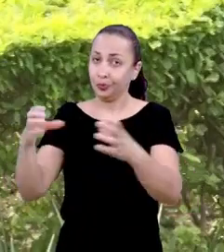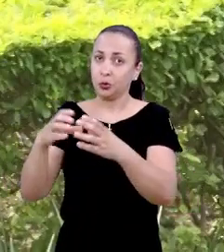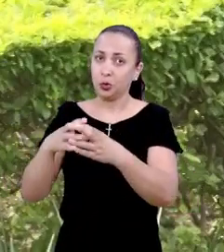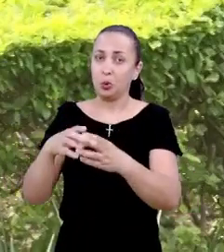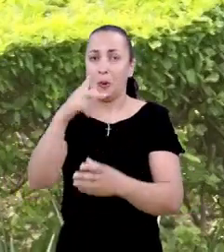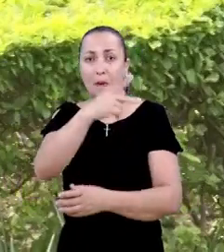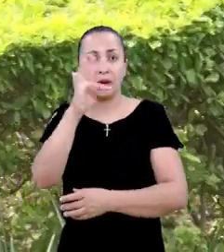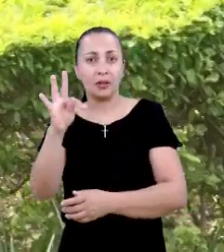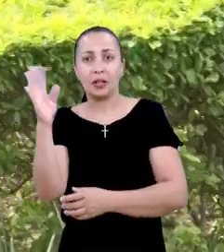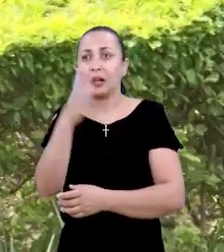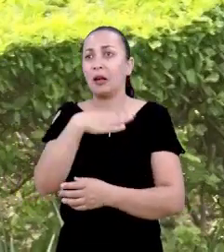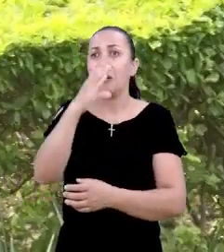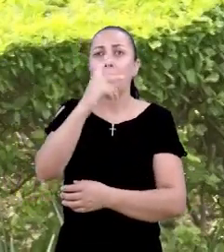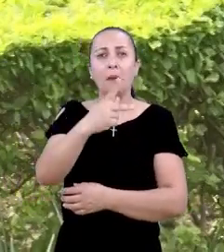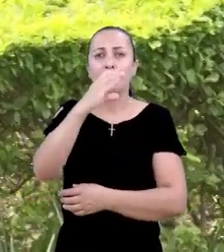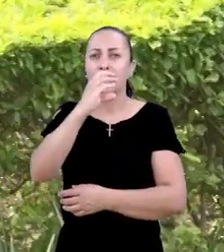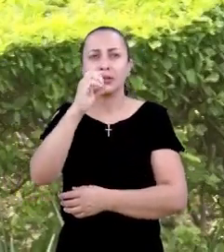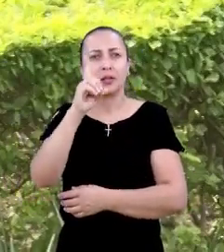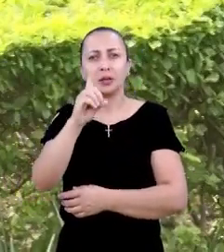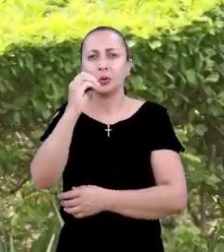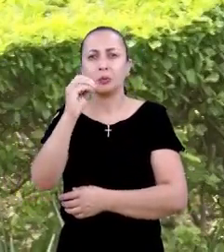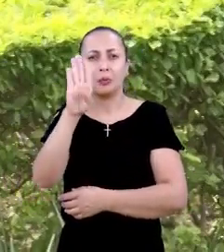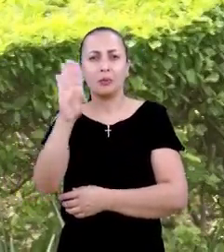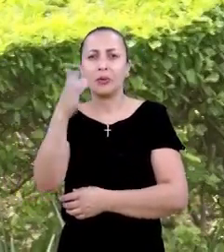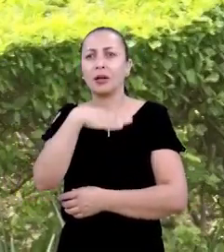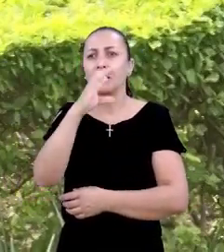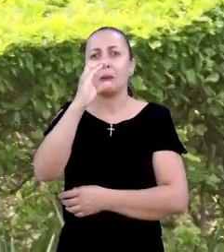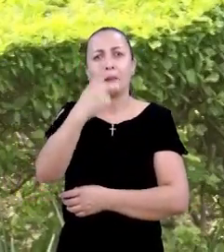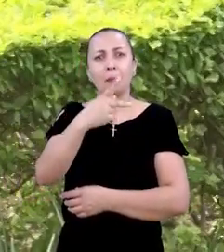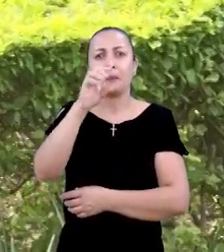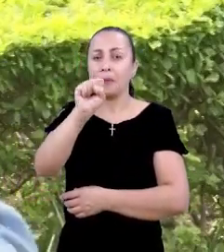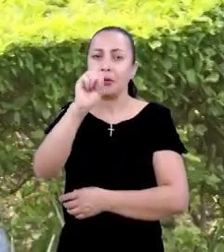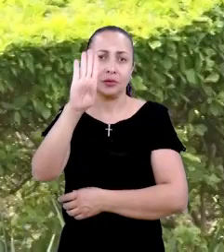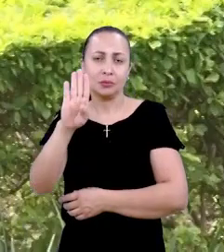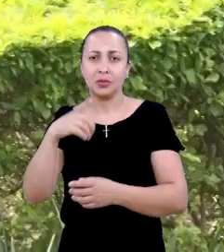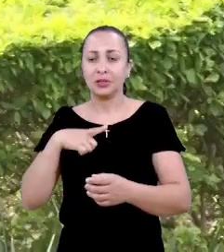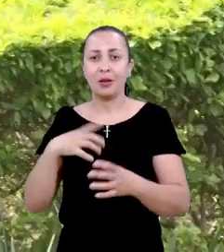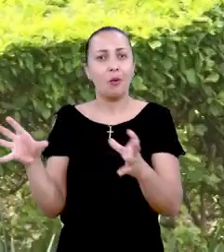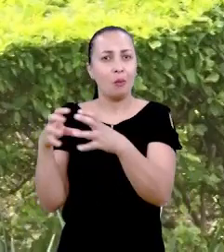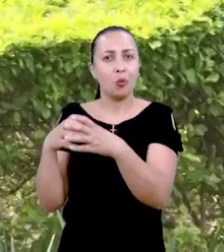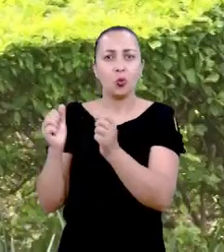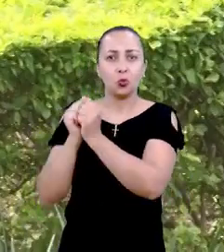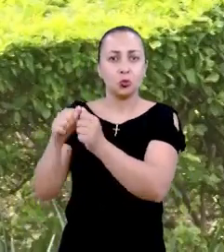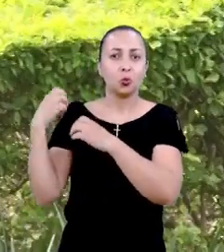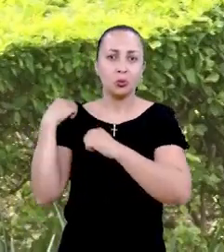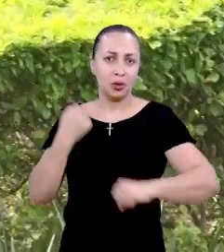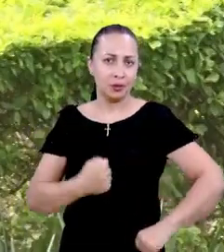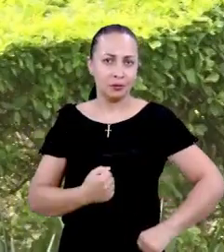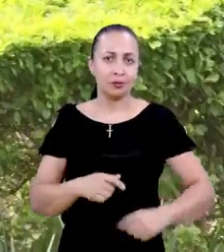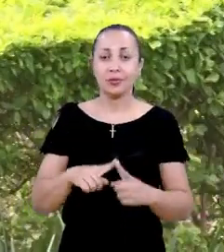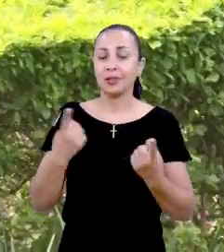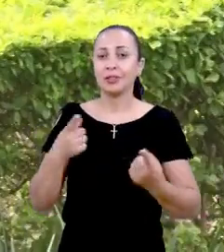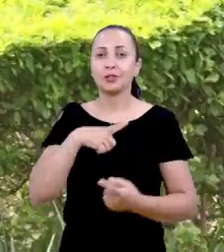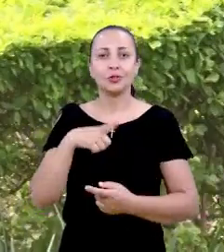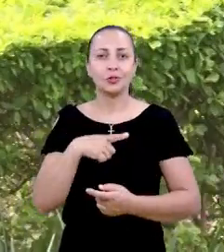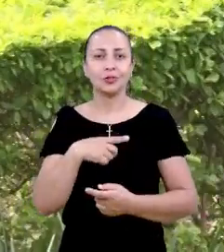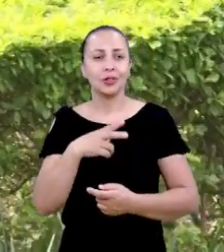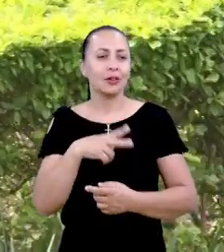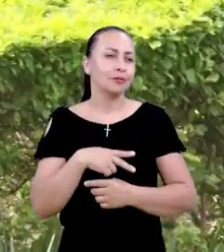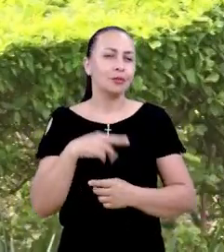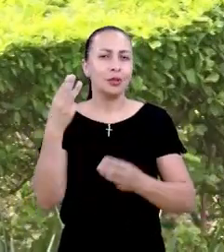os militares. Então nós percebemos que ali havia um terceiro grande agrupamento de memórias que nós vamos chamar de